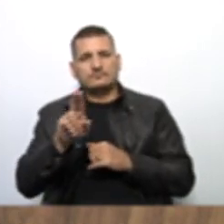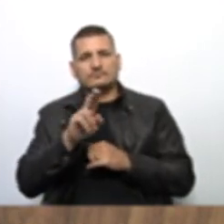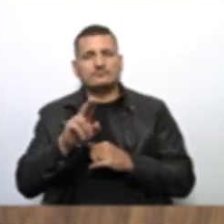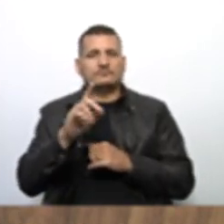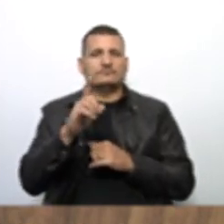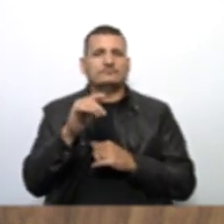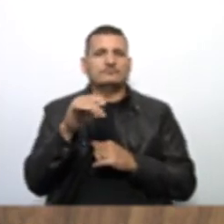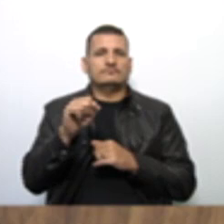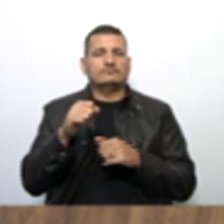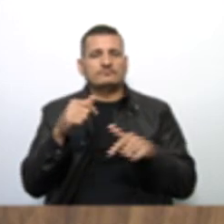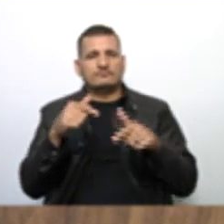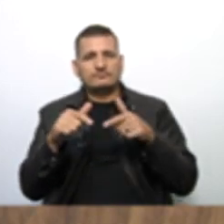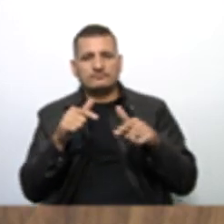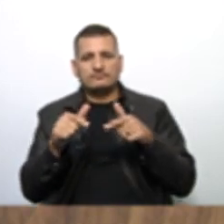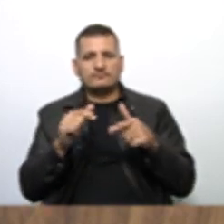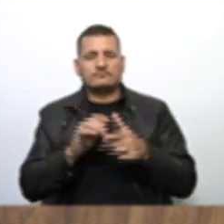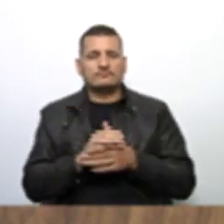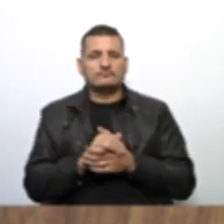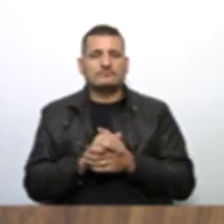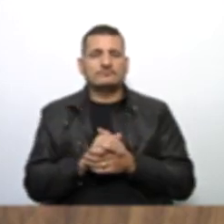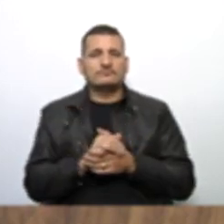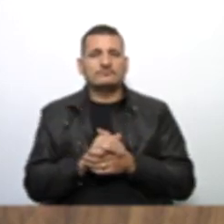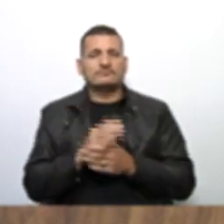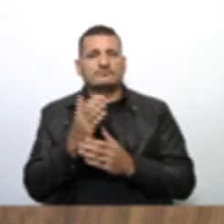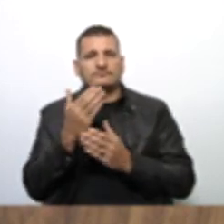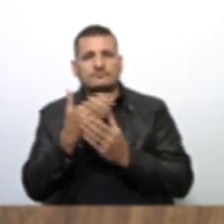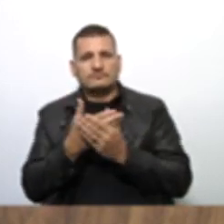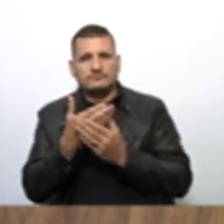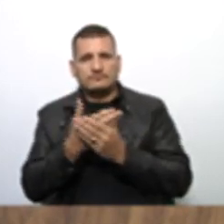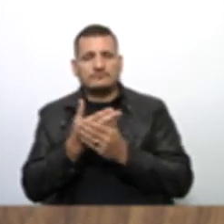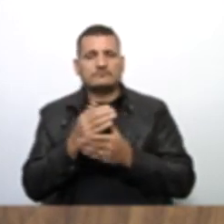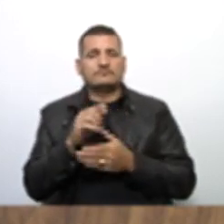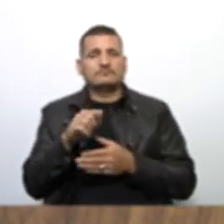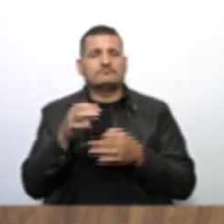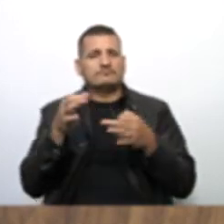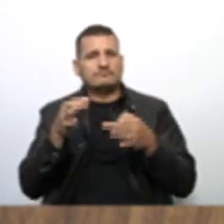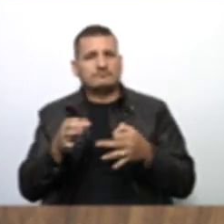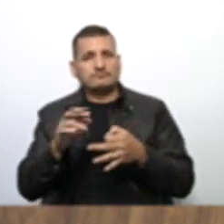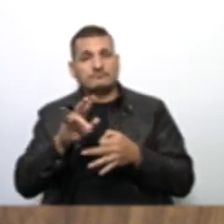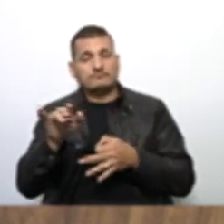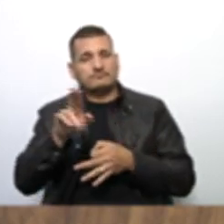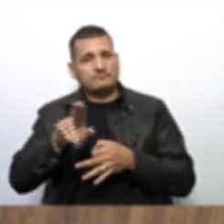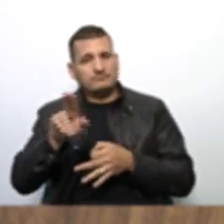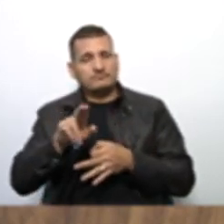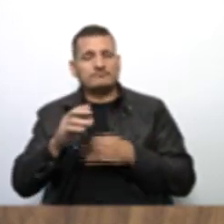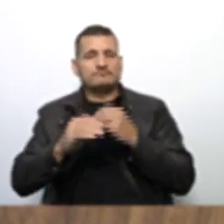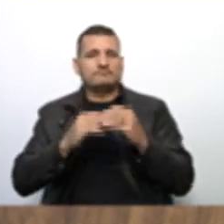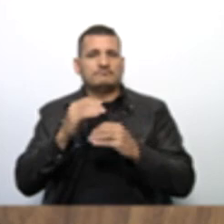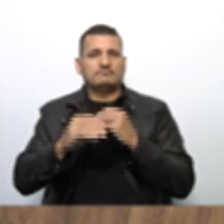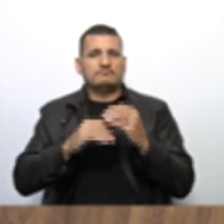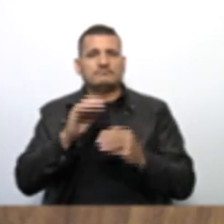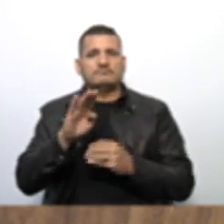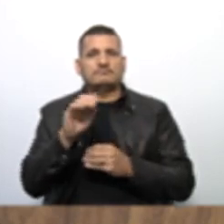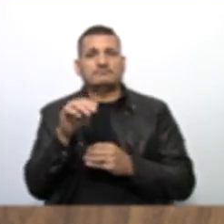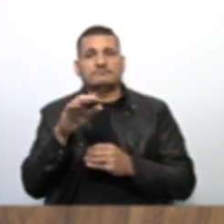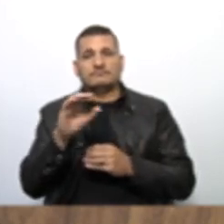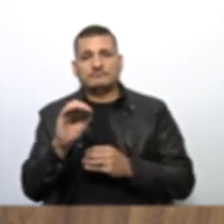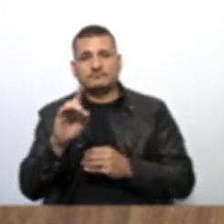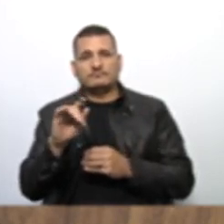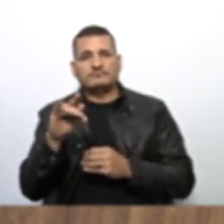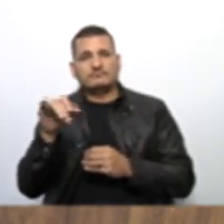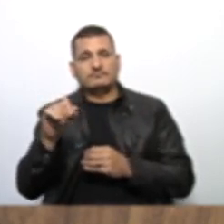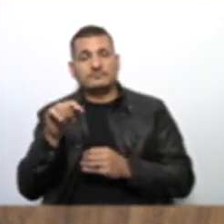de serviços, arquivos, você com certeza vai fazer utilização de bancos de dados. Esses bancos de dados eles devem